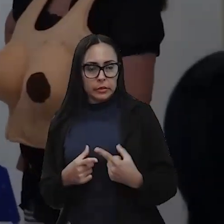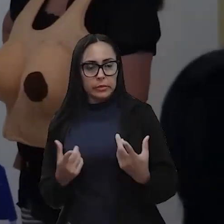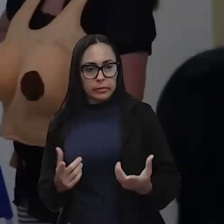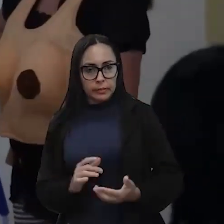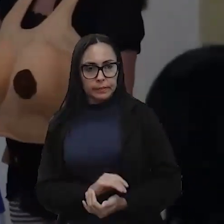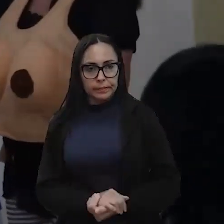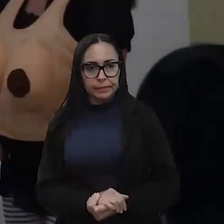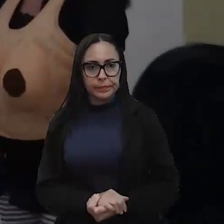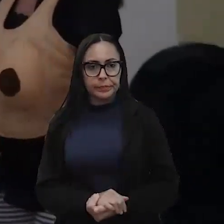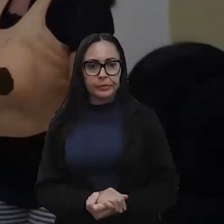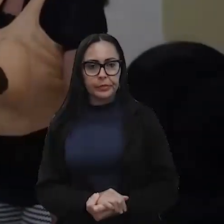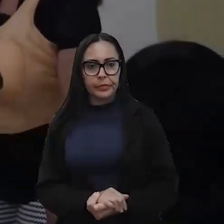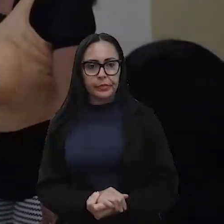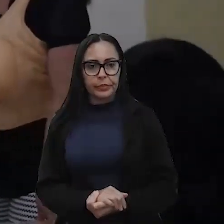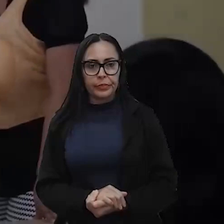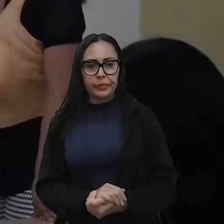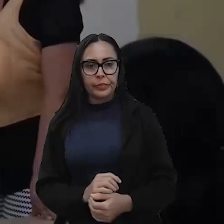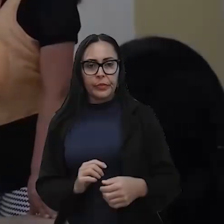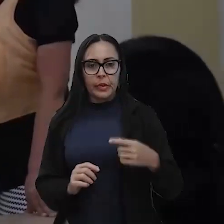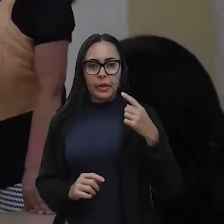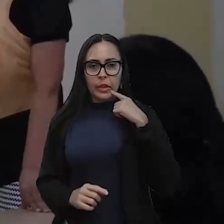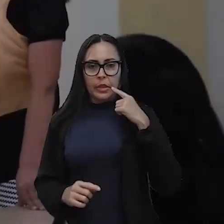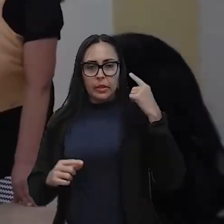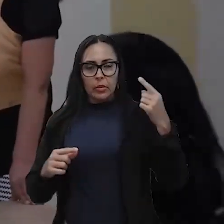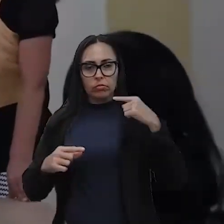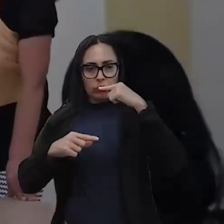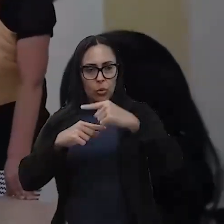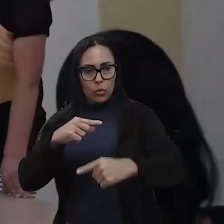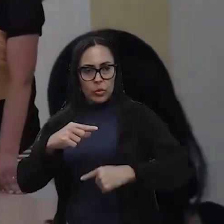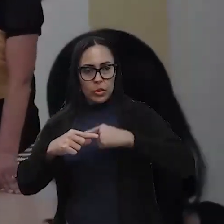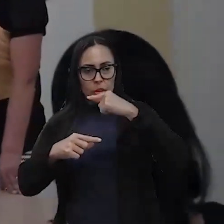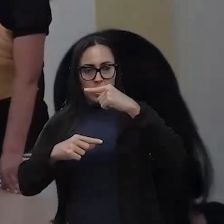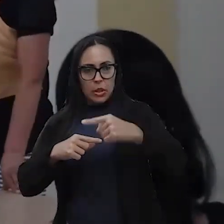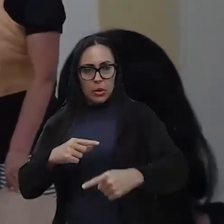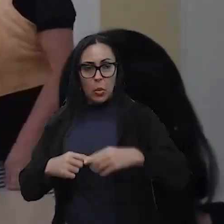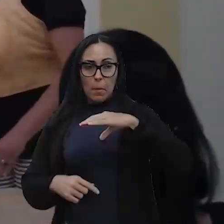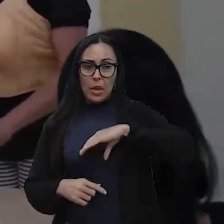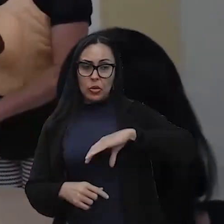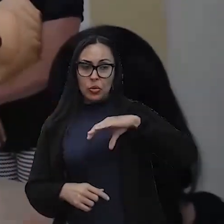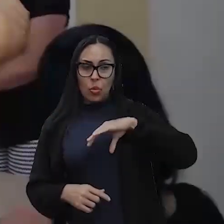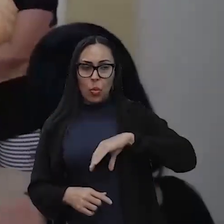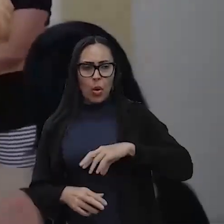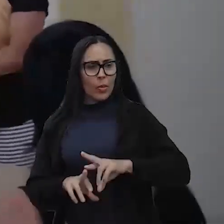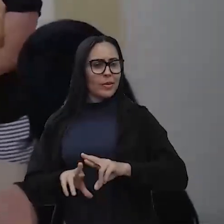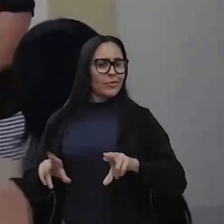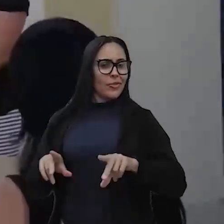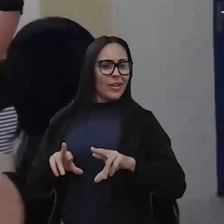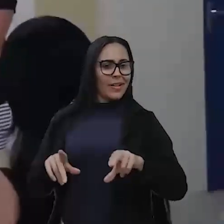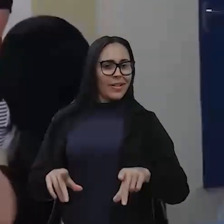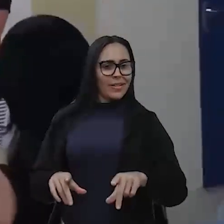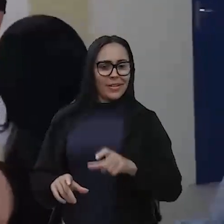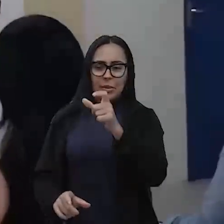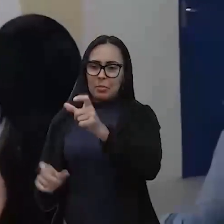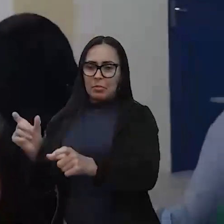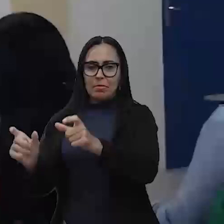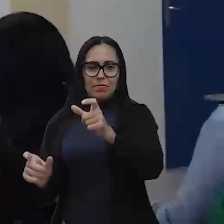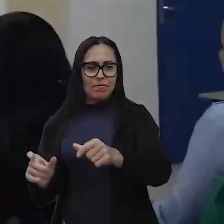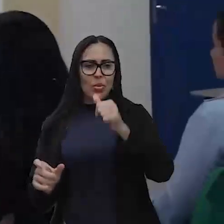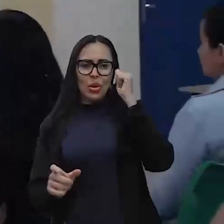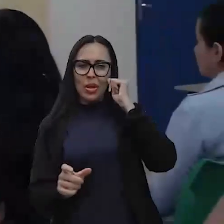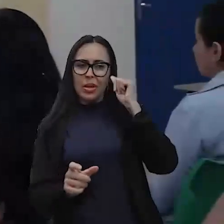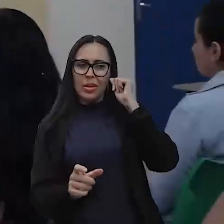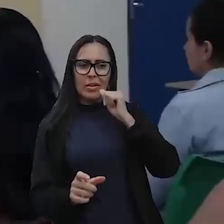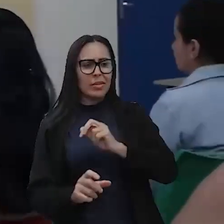porque o ciclo menstrual de cada uma é diferente, muda muito. E de uma mulher pode mudar, como eu falei para vocês, ó,